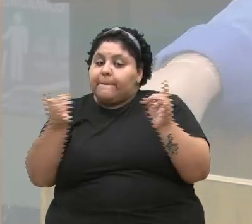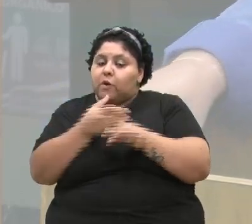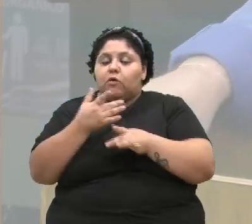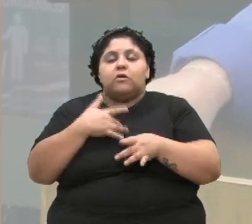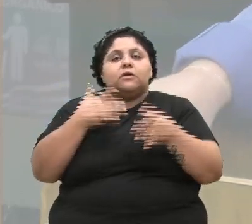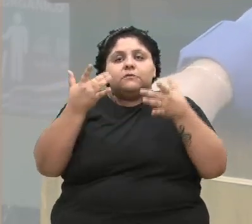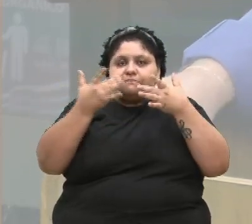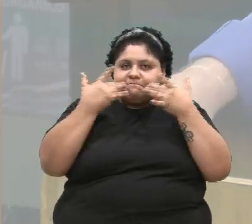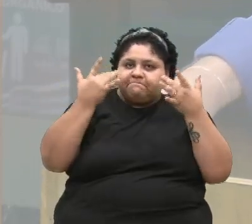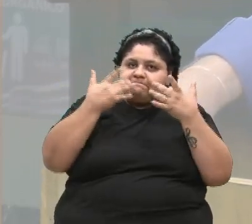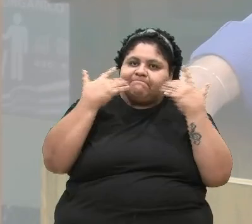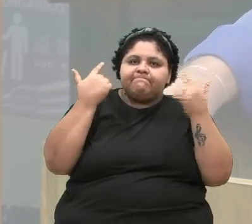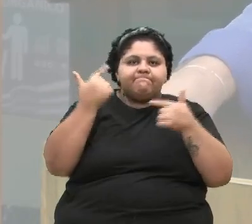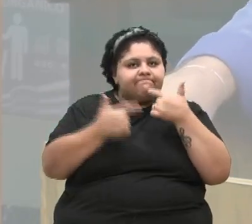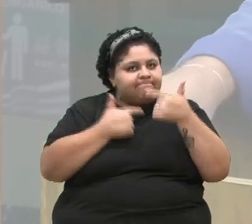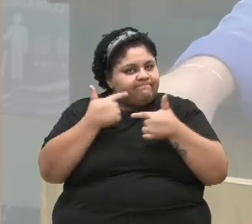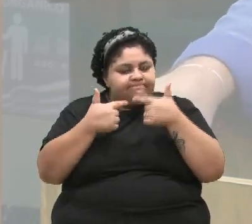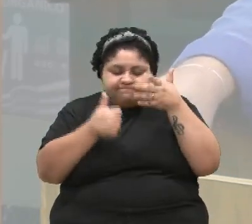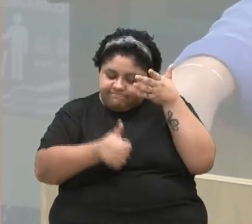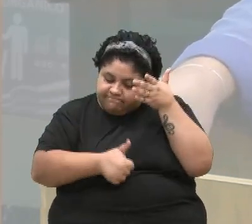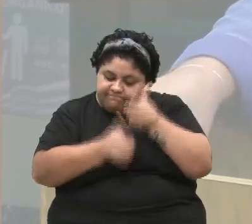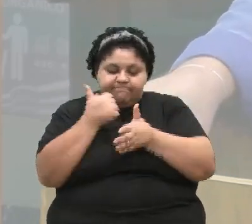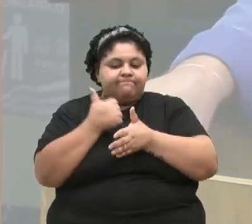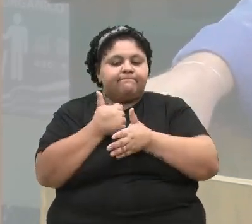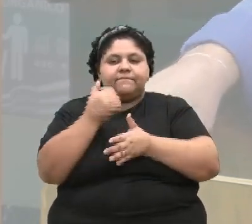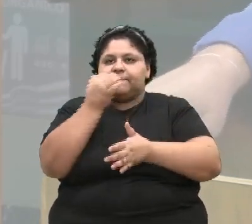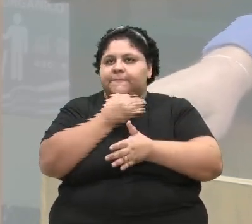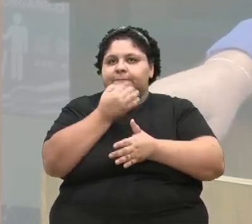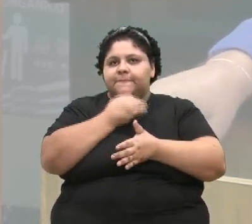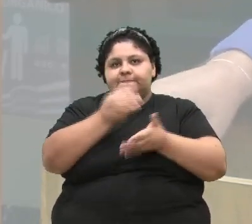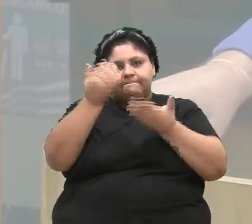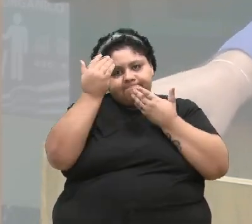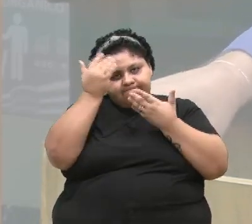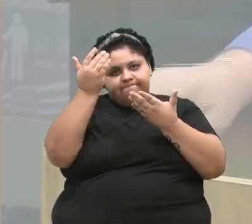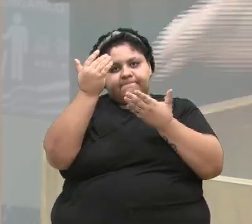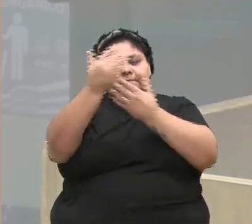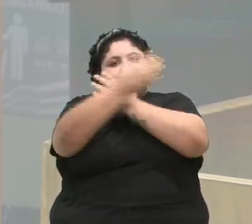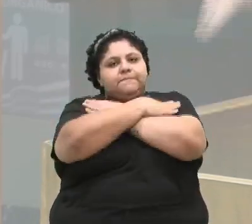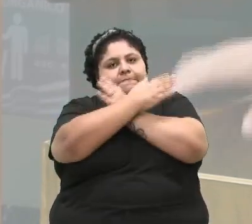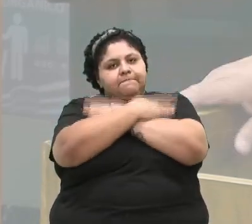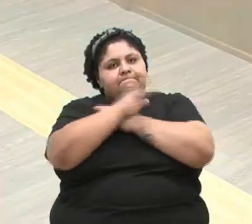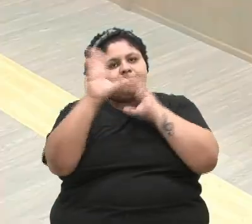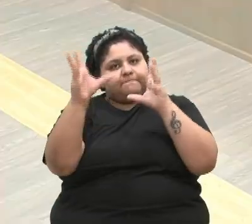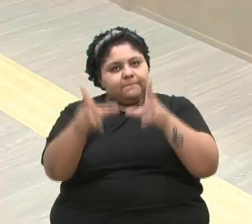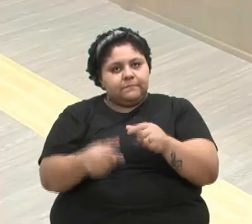trabalho também cada vez melhor por Caxias. Muito obrigado, um grande abraço a todos.